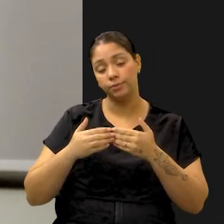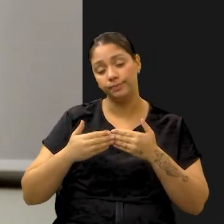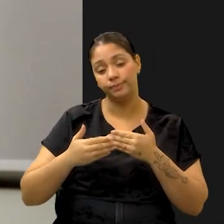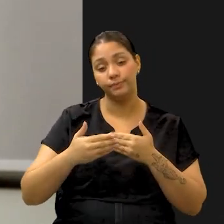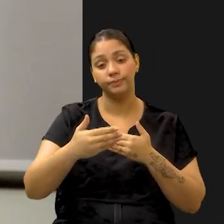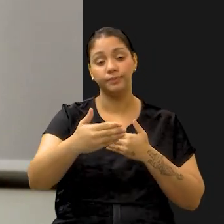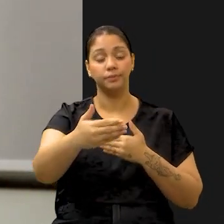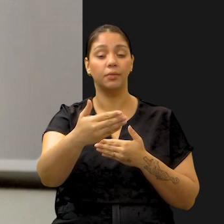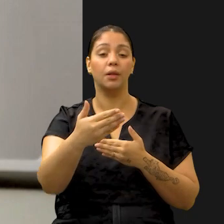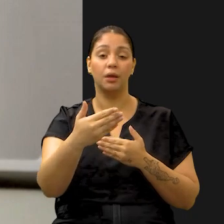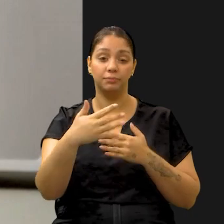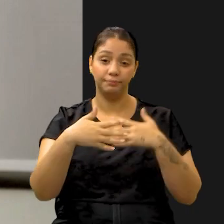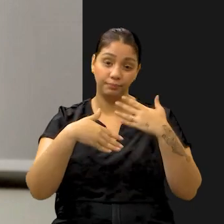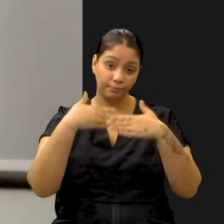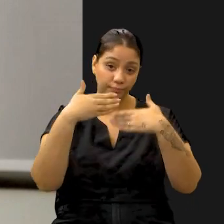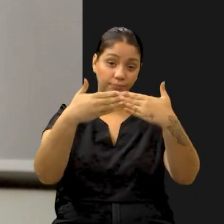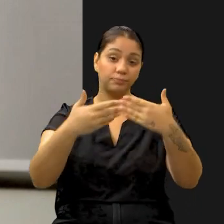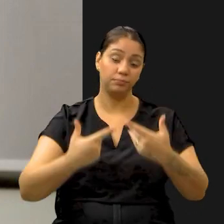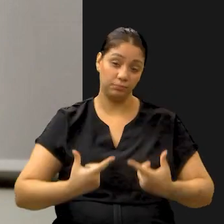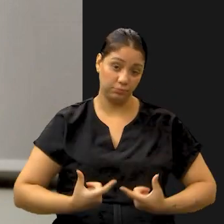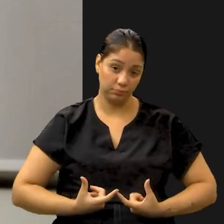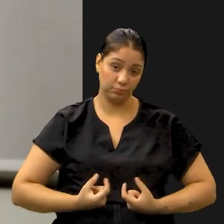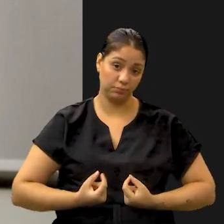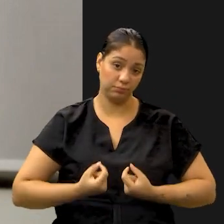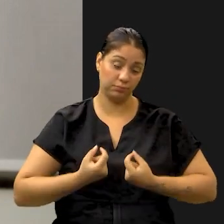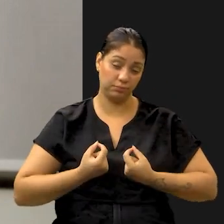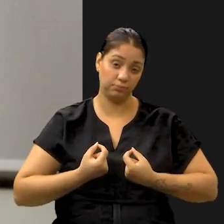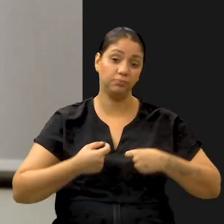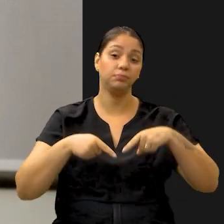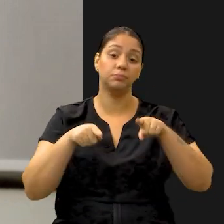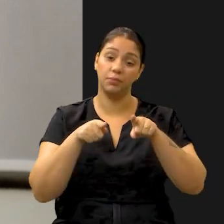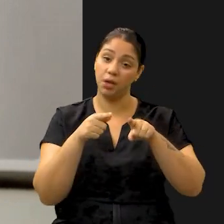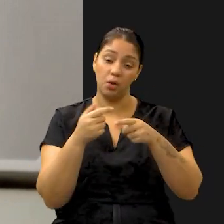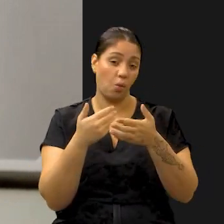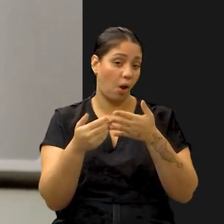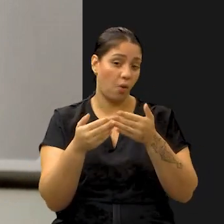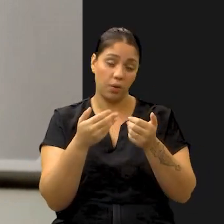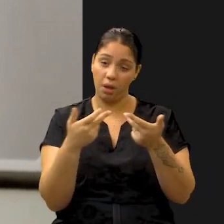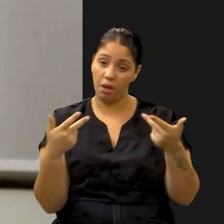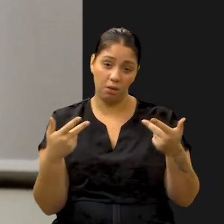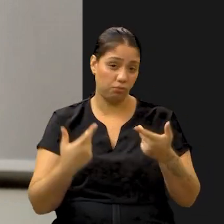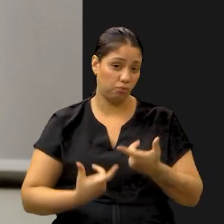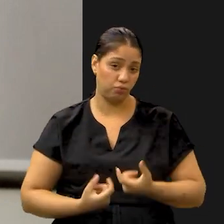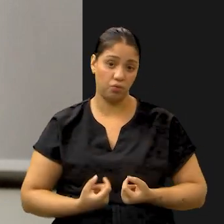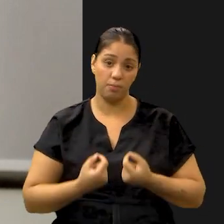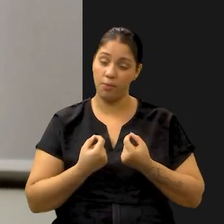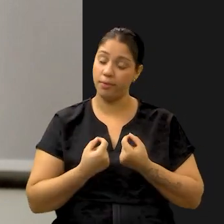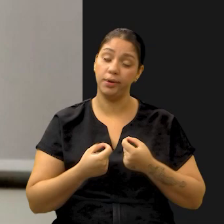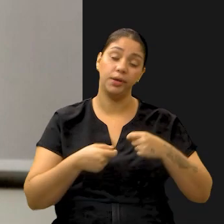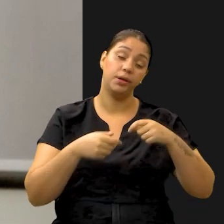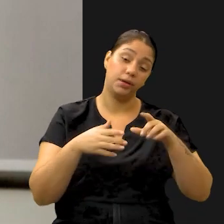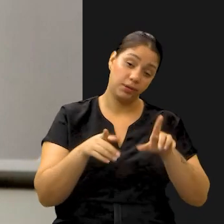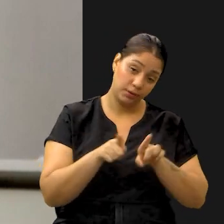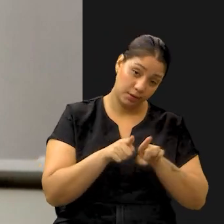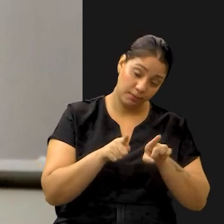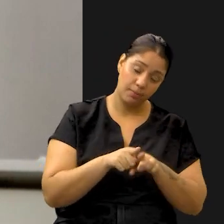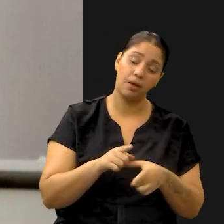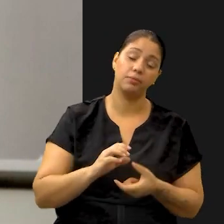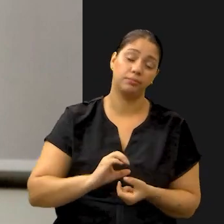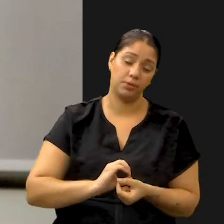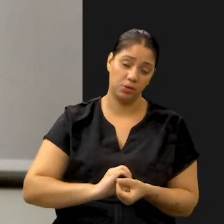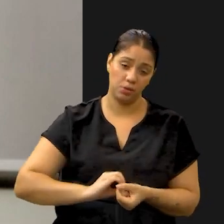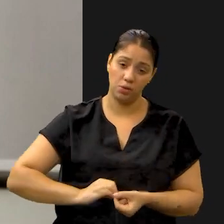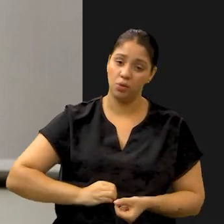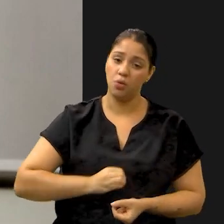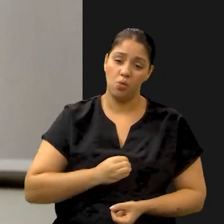longo prazo, favorecer o surgimento de tumores, e entre eles o tumor coloretal. Então, não é a